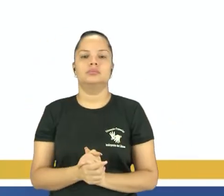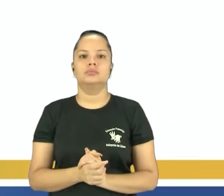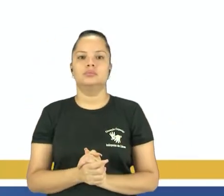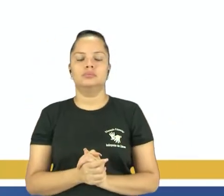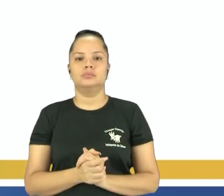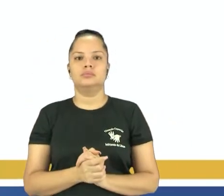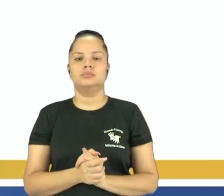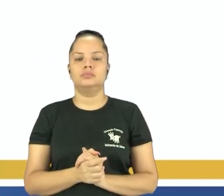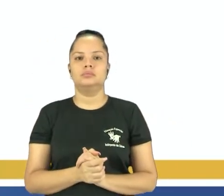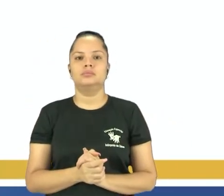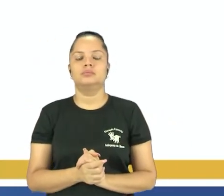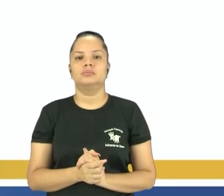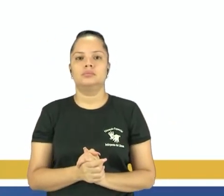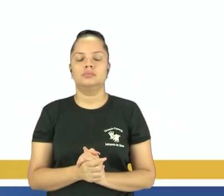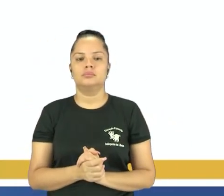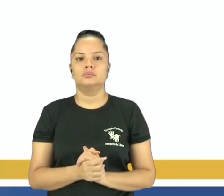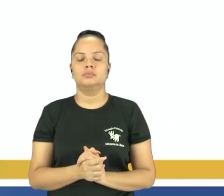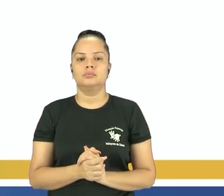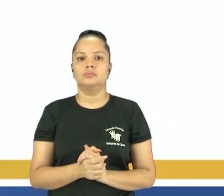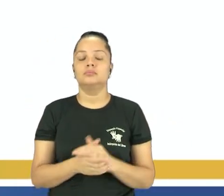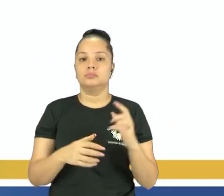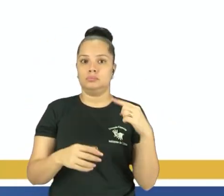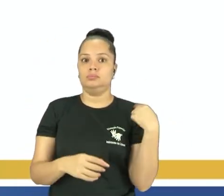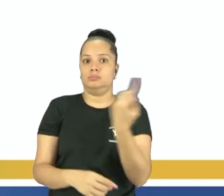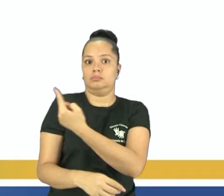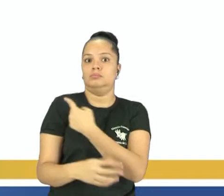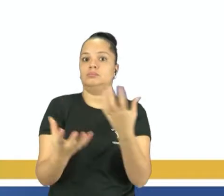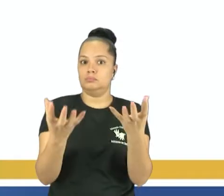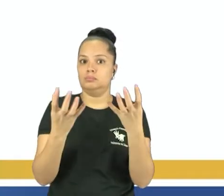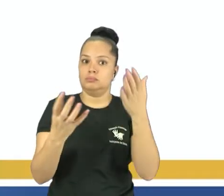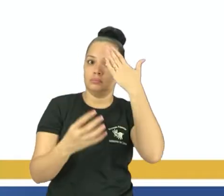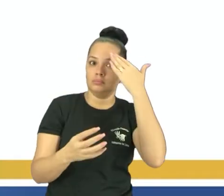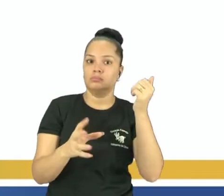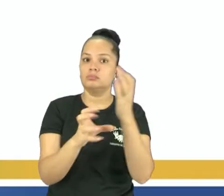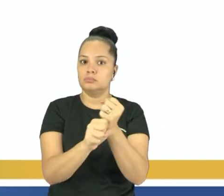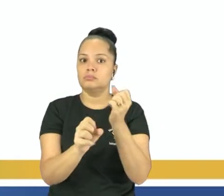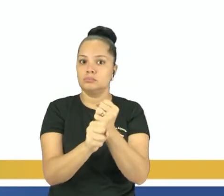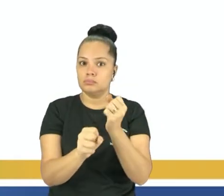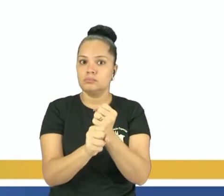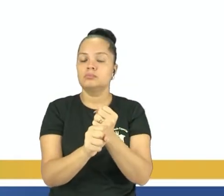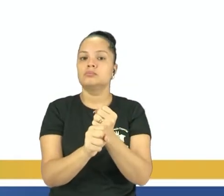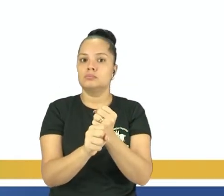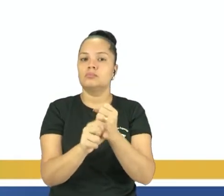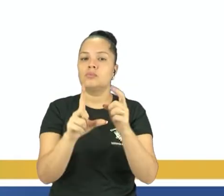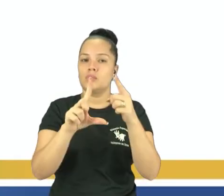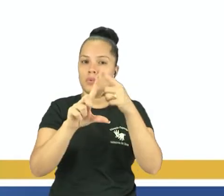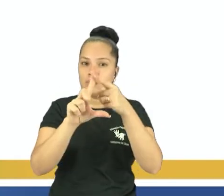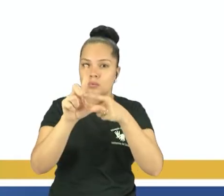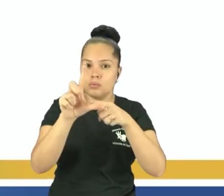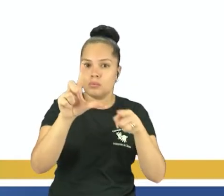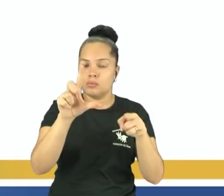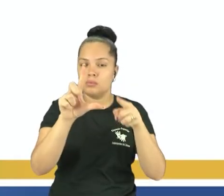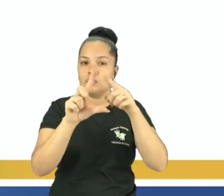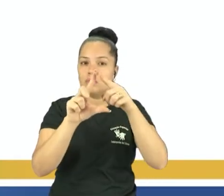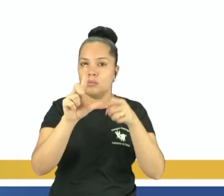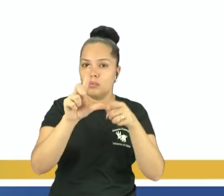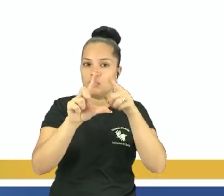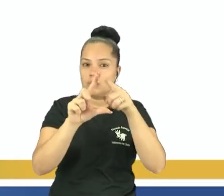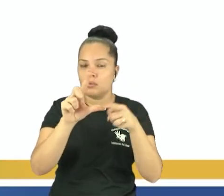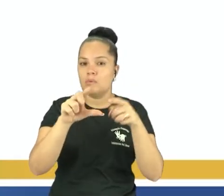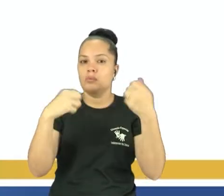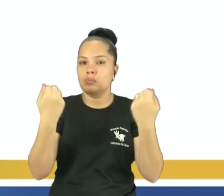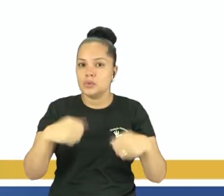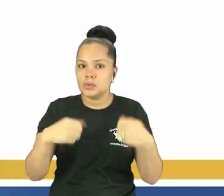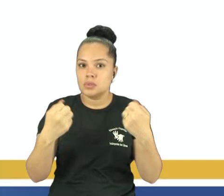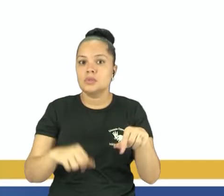aí. Muito bem. Então, a gente quer calcular o valor de cada ângulo. Para a gente calcular o valor de cada ângulo, a primeira coisa que a gente vai precisar